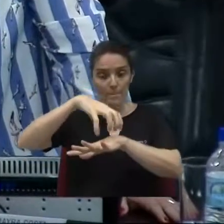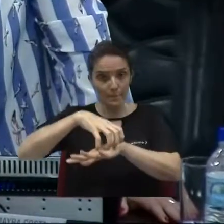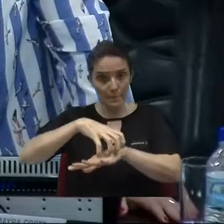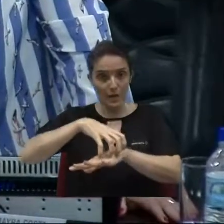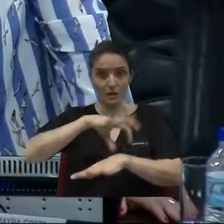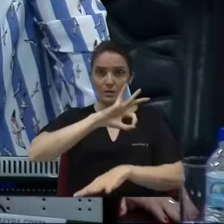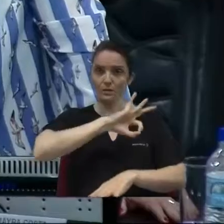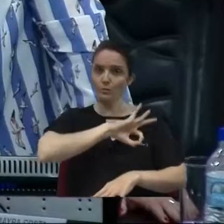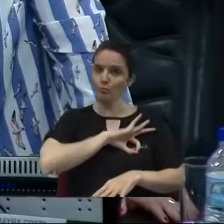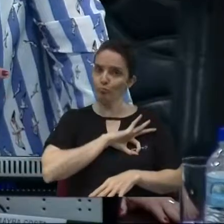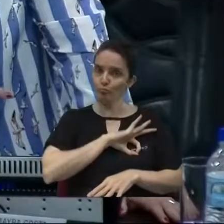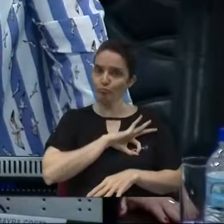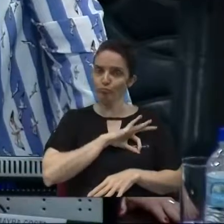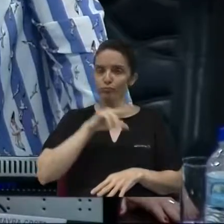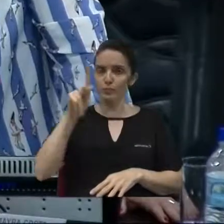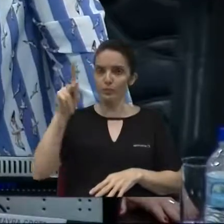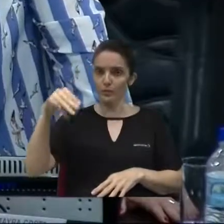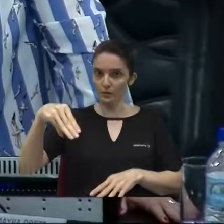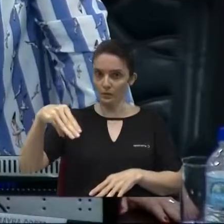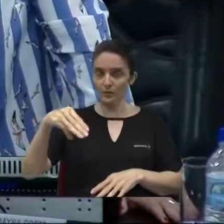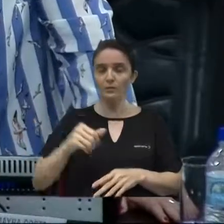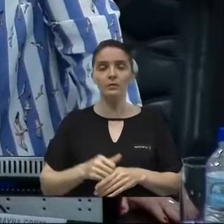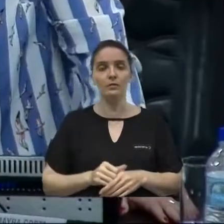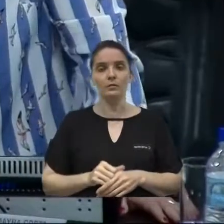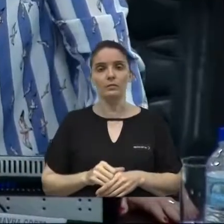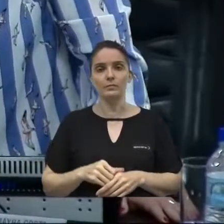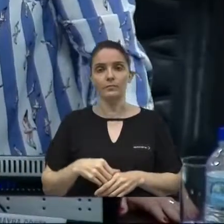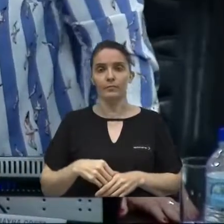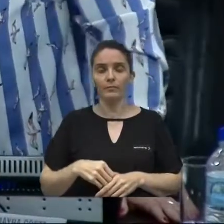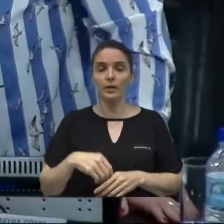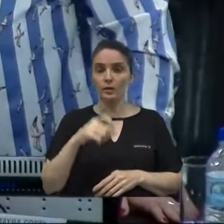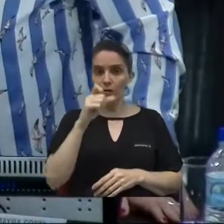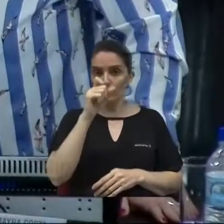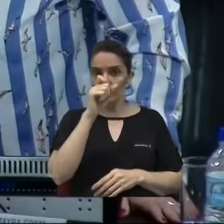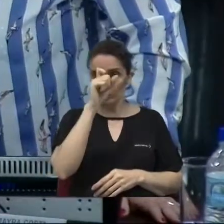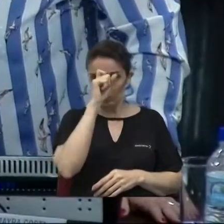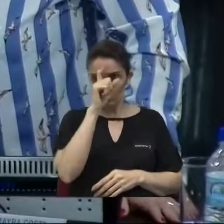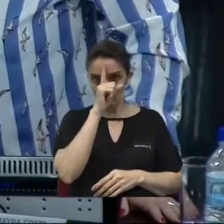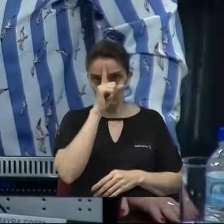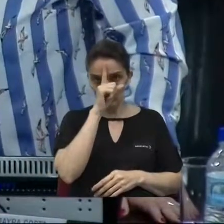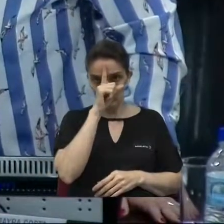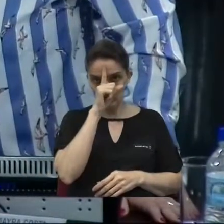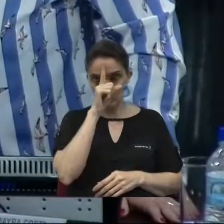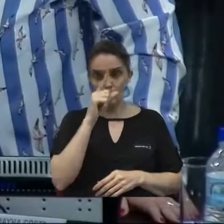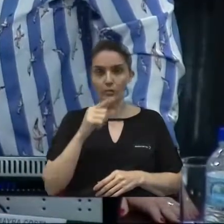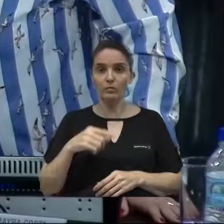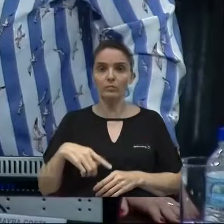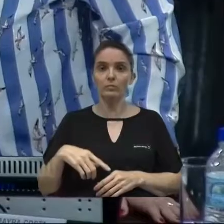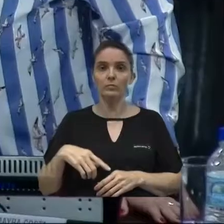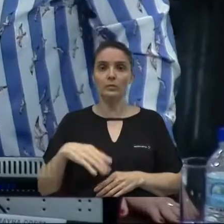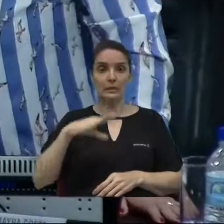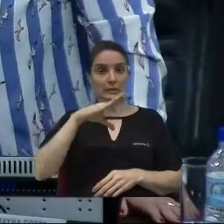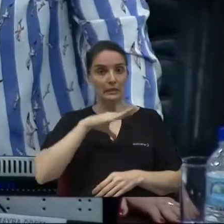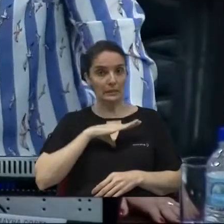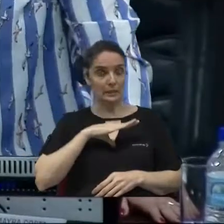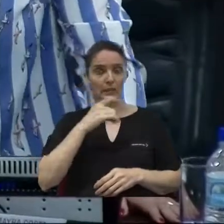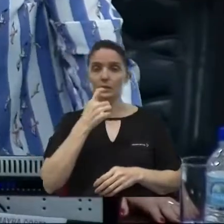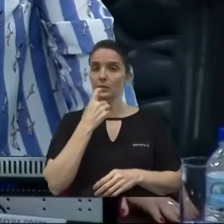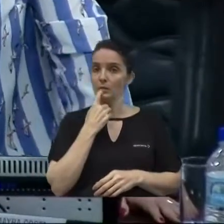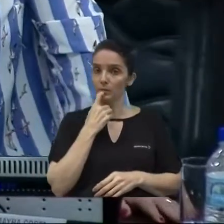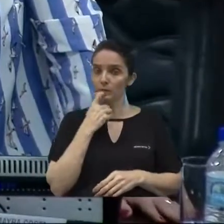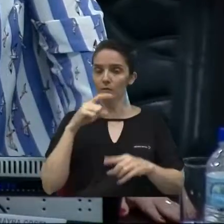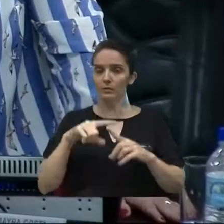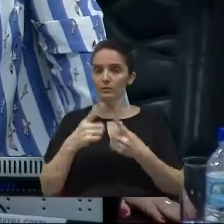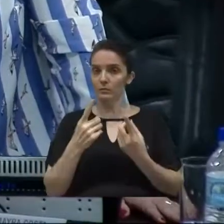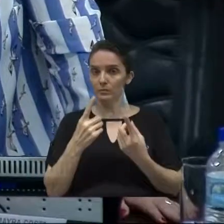extinto. E mesmo o Mário Gatti sendo hospital municipal, eu não estou te respondendo certeza, mas eu